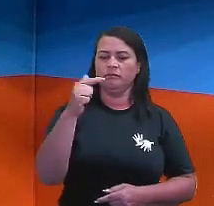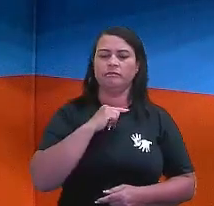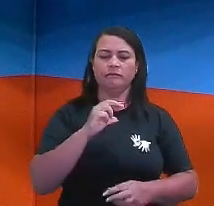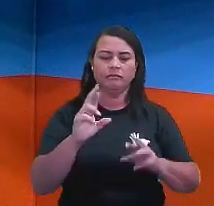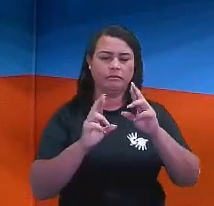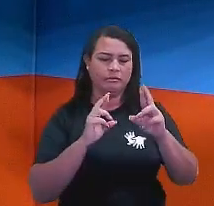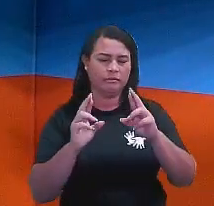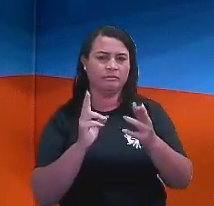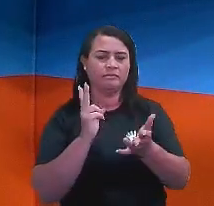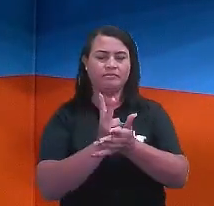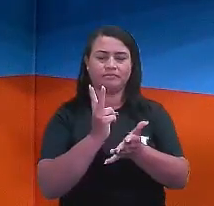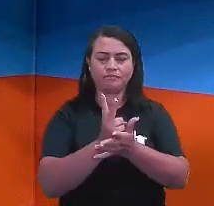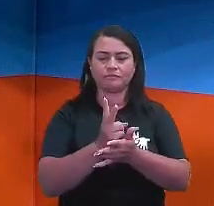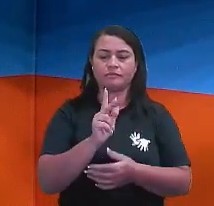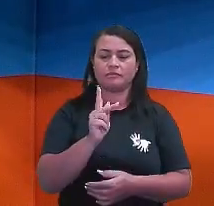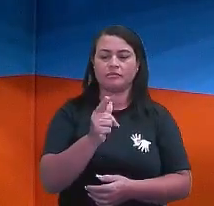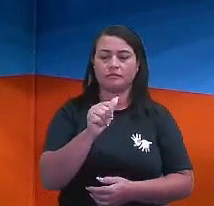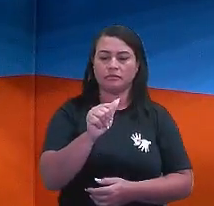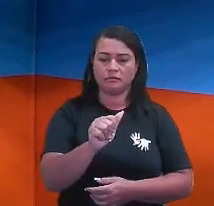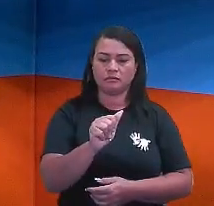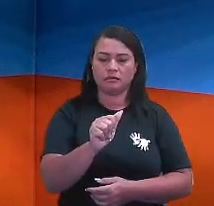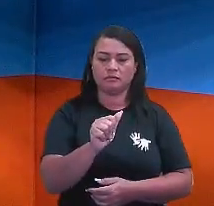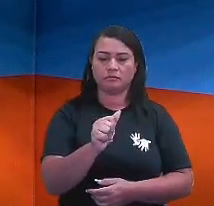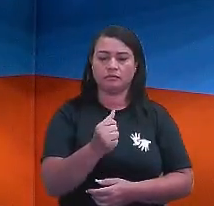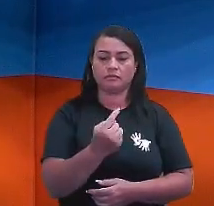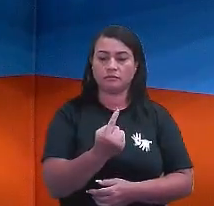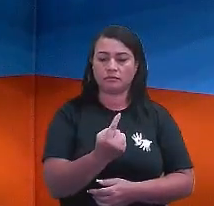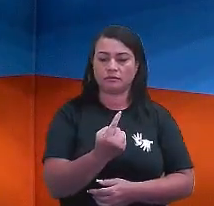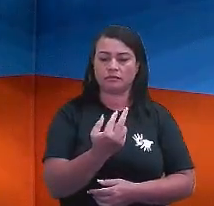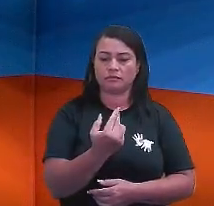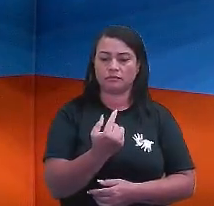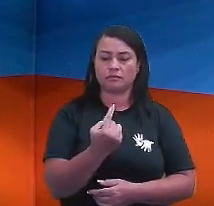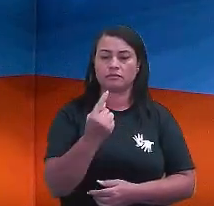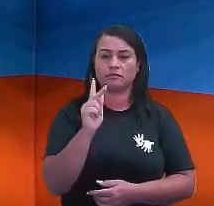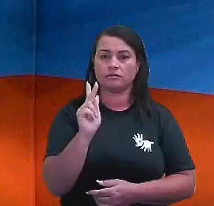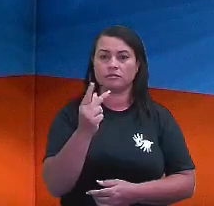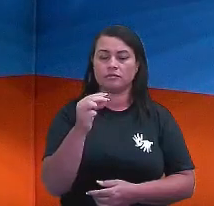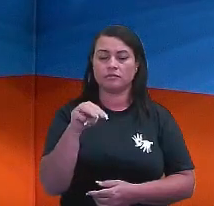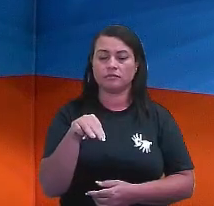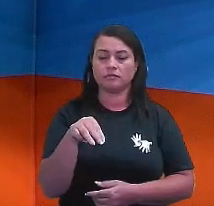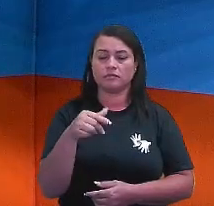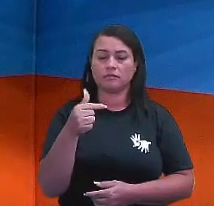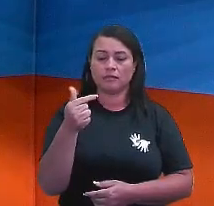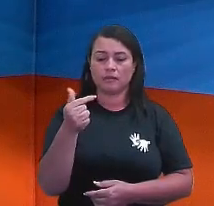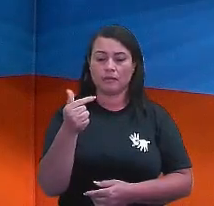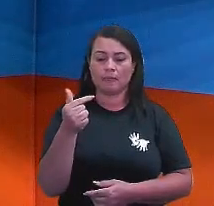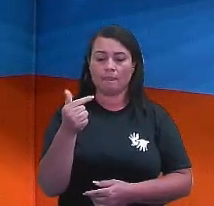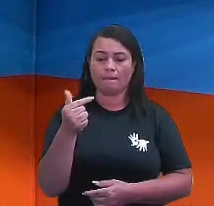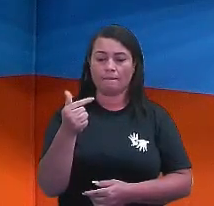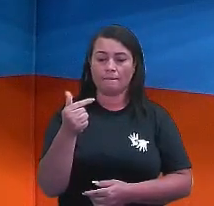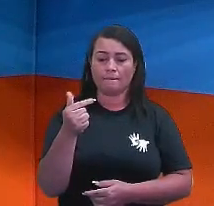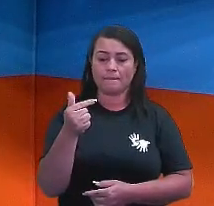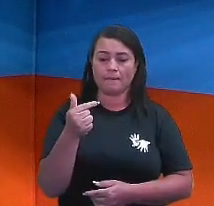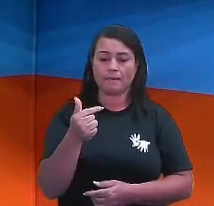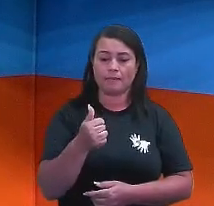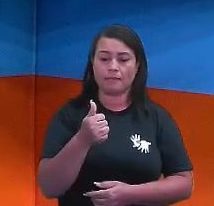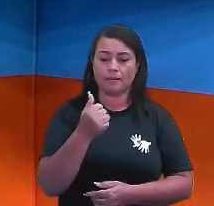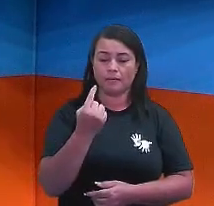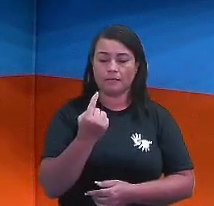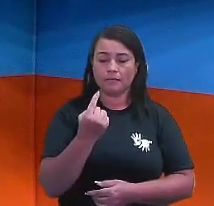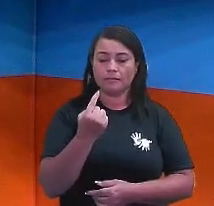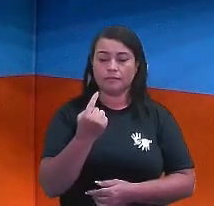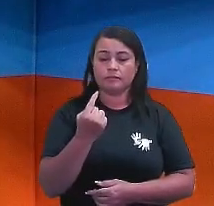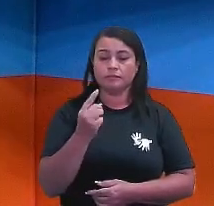ser relacionada à medida de área. Então, ó, 1 hectare é igual a 1 hectômetro quadrado. 1 are é igual a